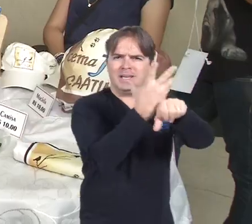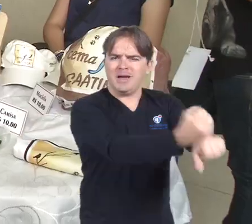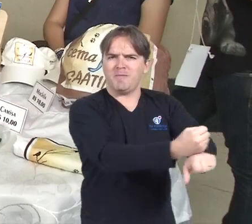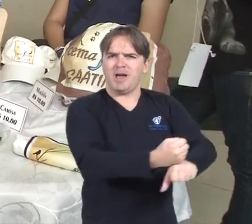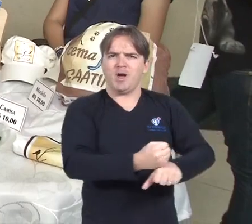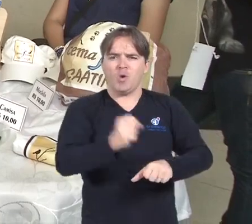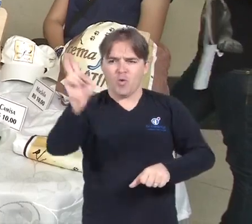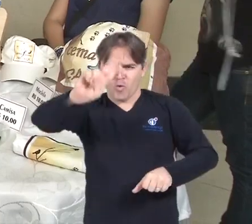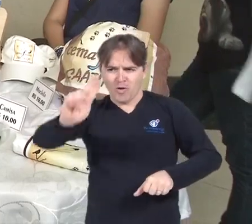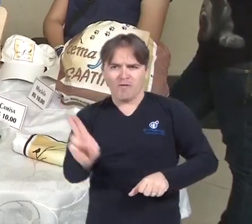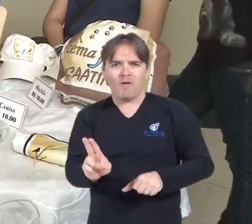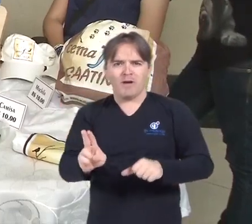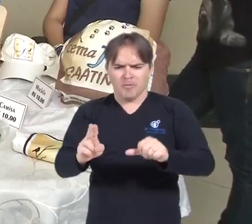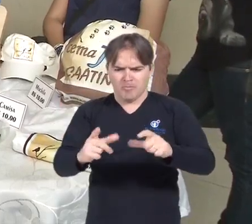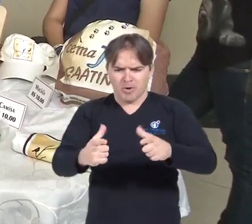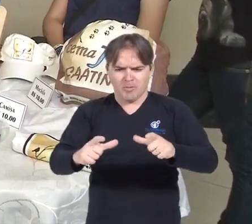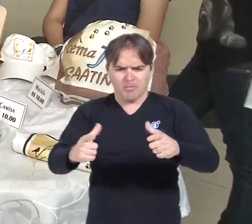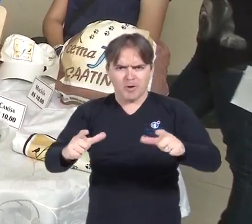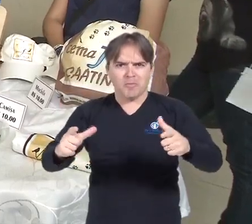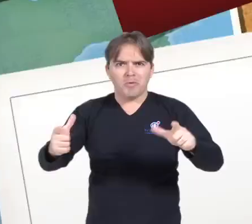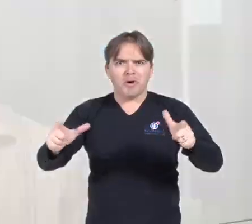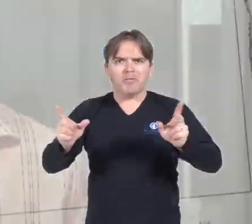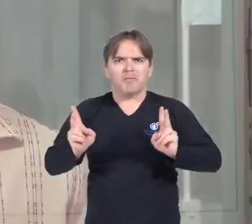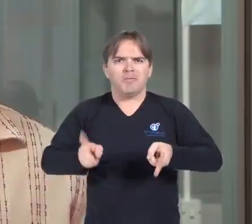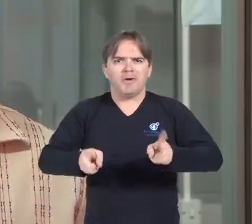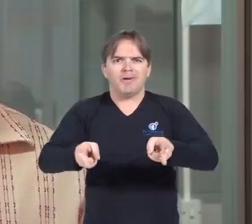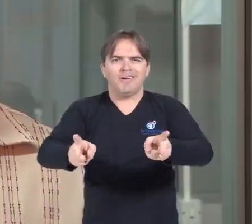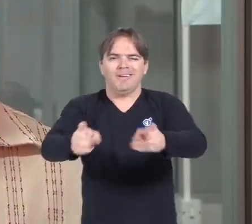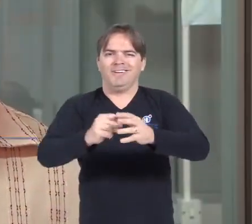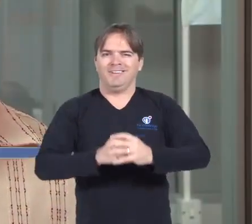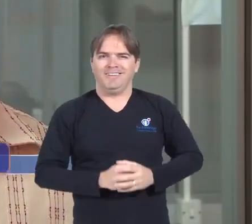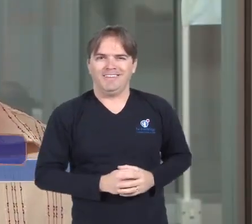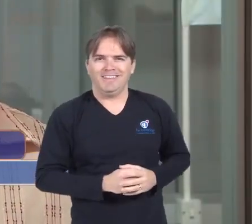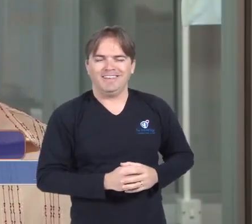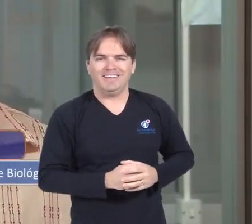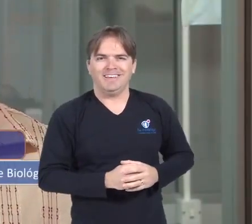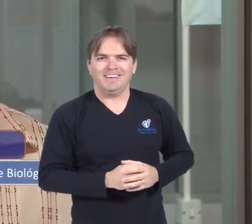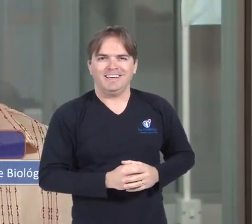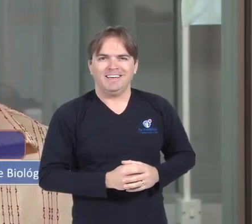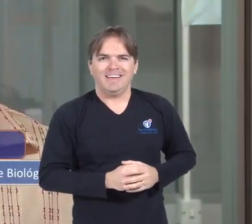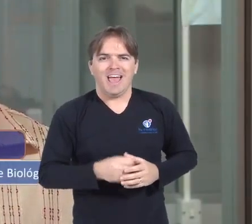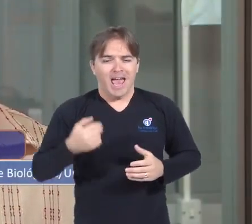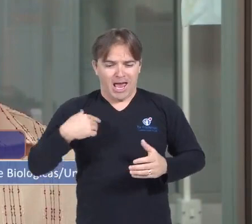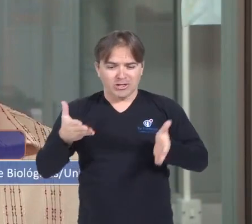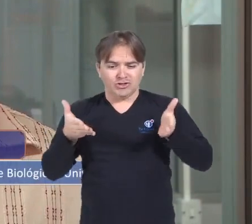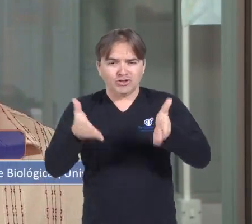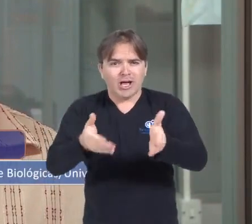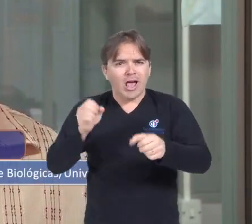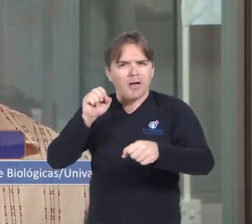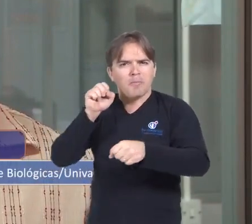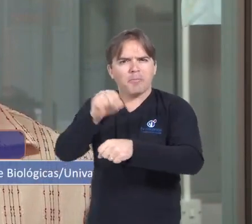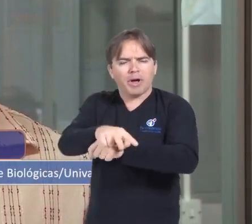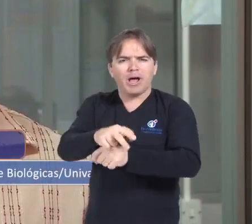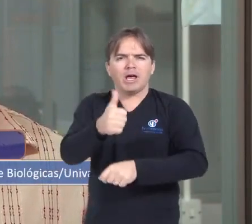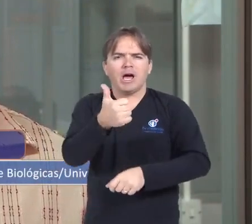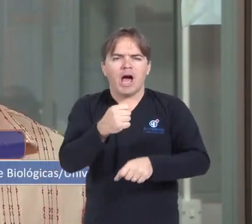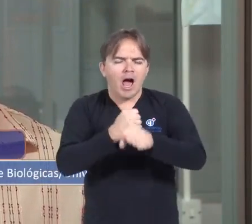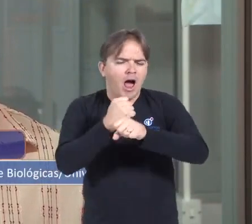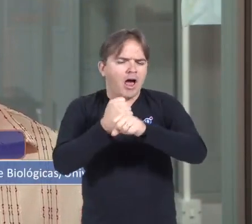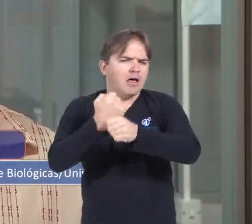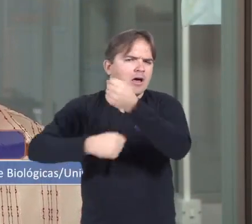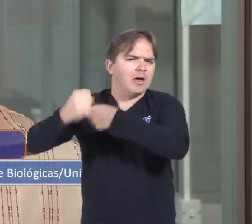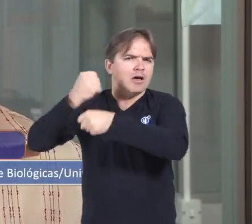Univasf, uma universidade que não para de crescer. E a partir do meu ingresso no 2014, eu consegui